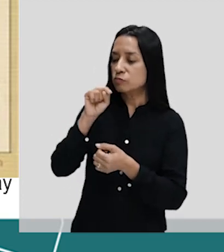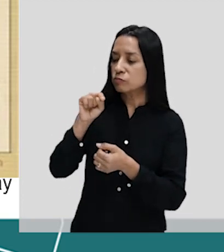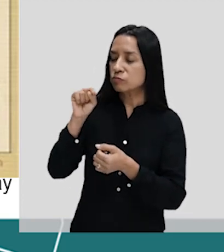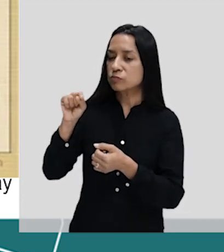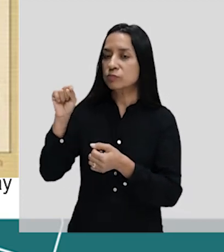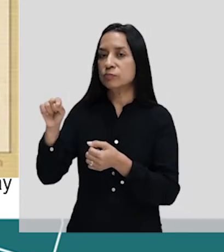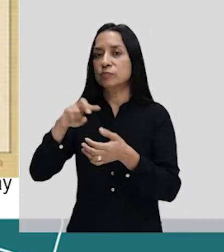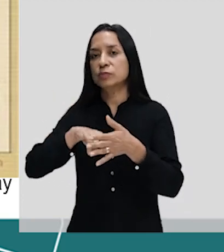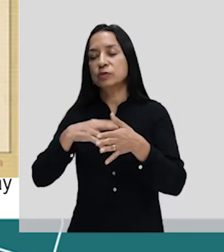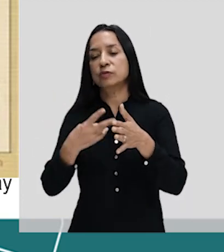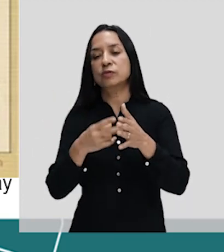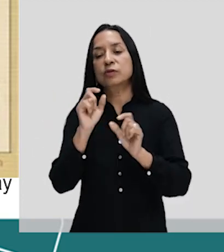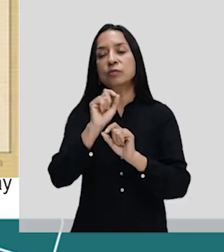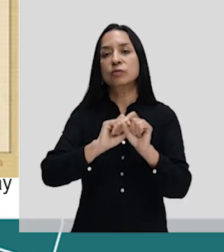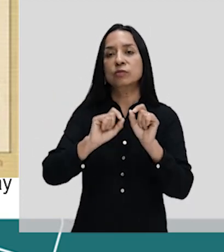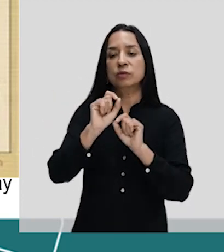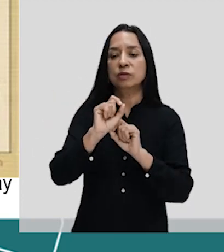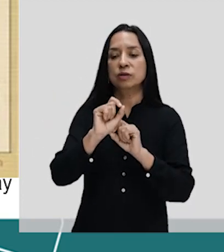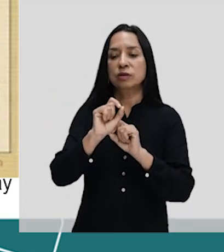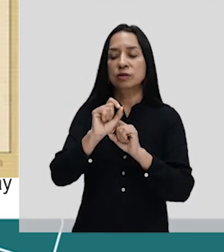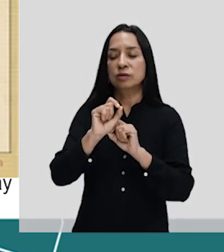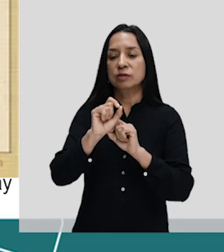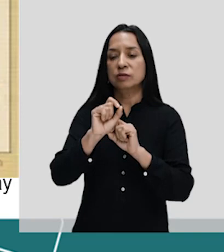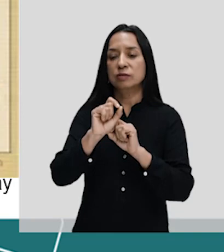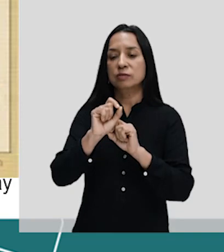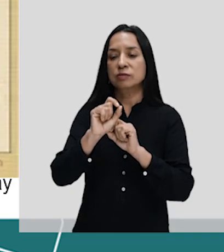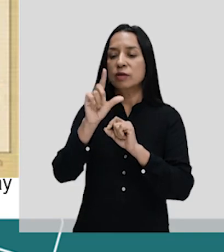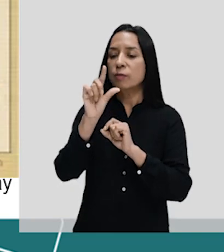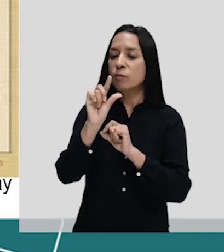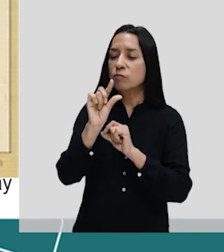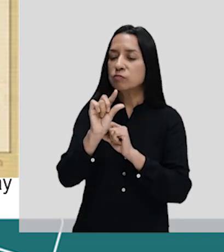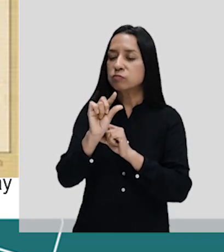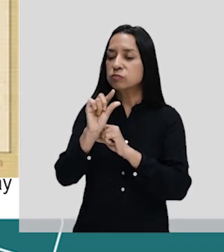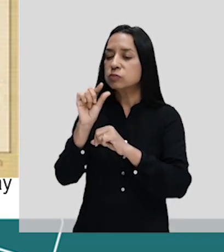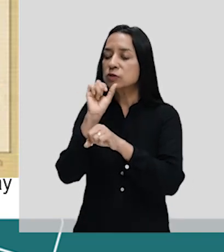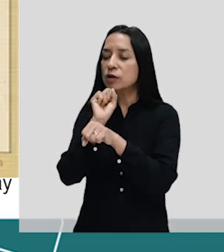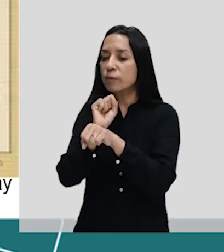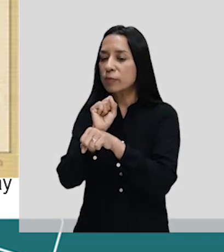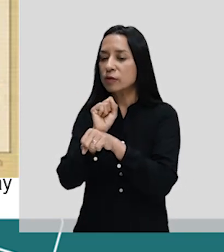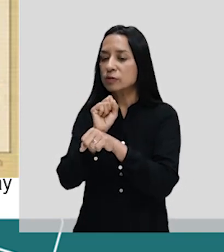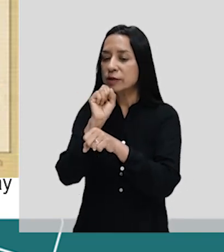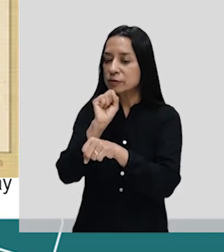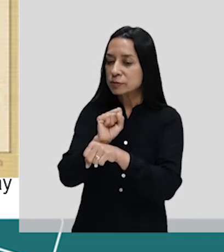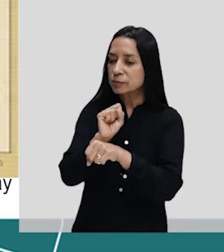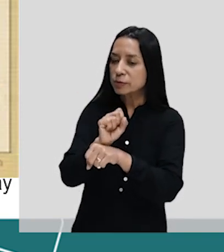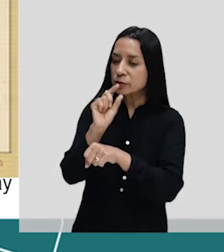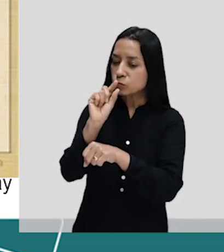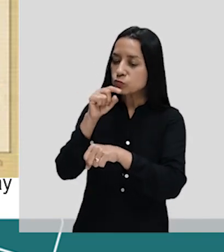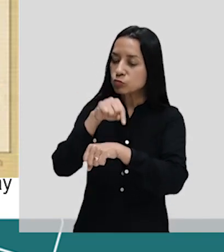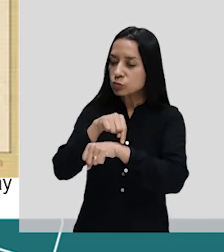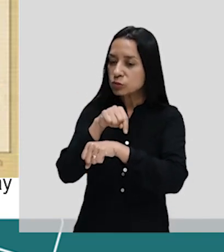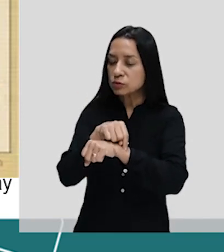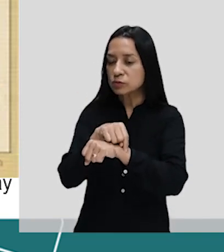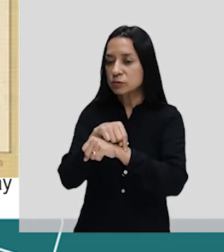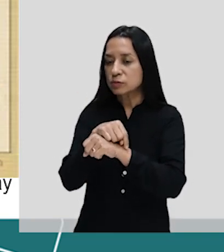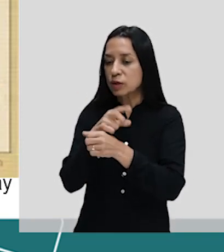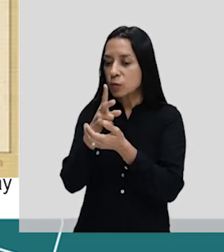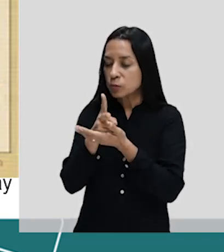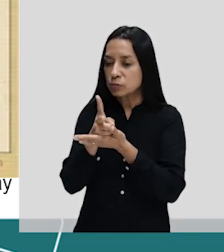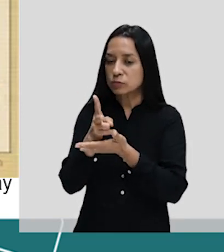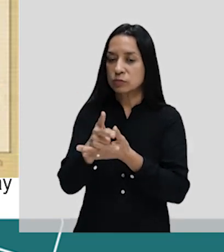reticências, que significa geralmente que você vai dar uma pequena pausa, aguarda um instante para dar uma continuidade, tá?